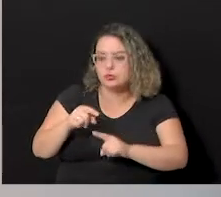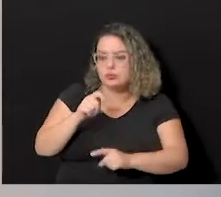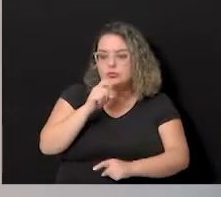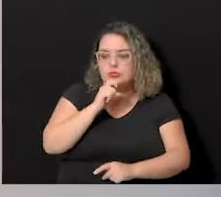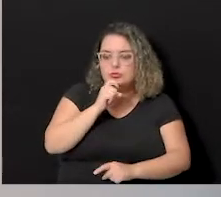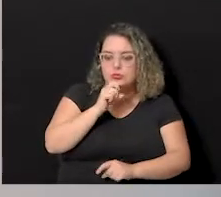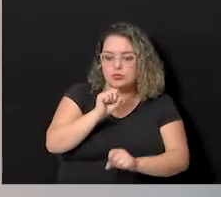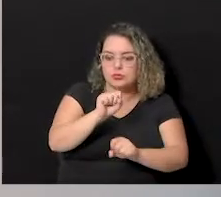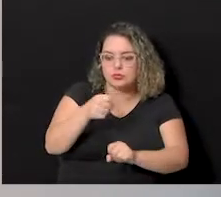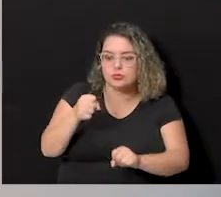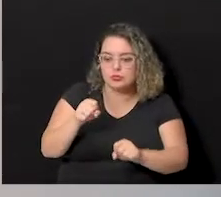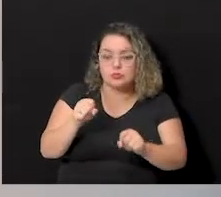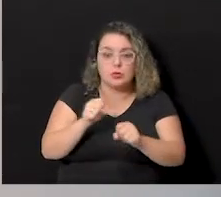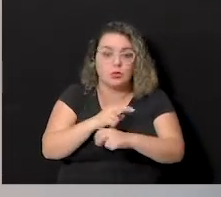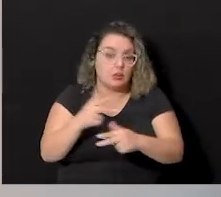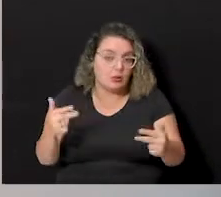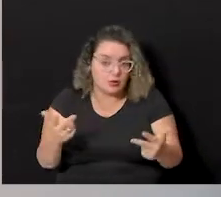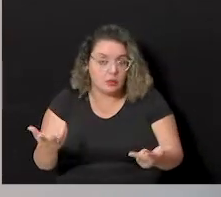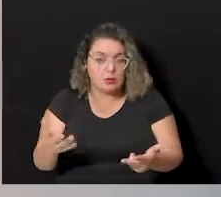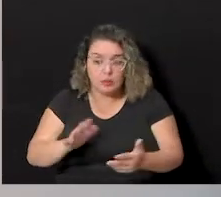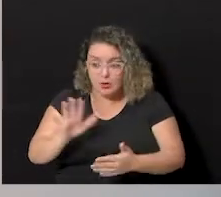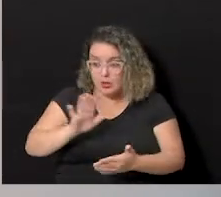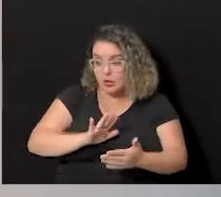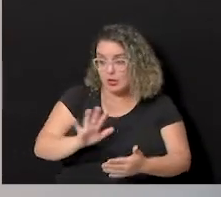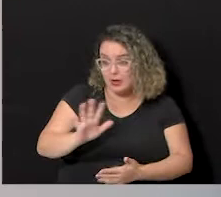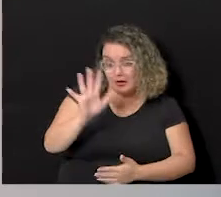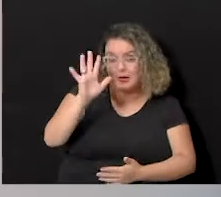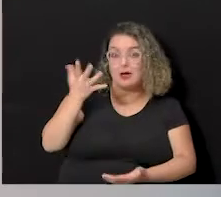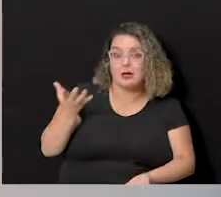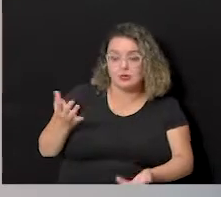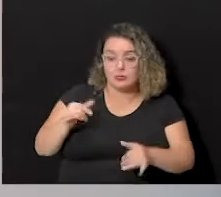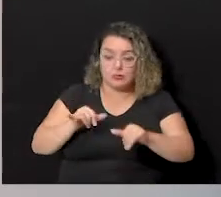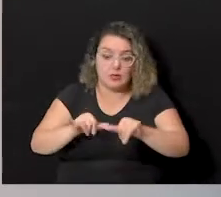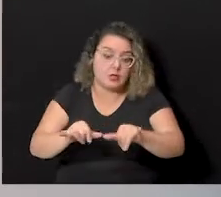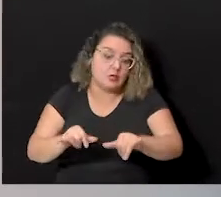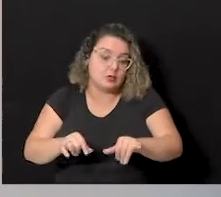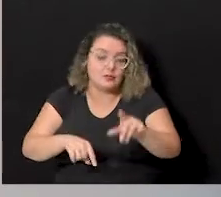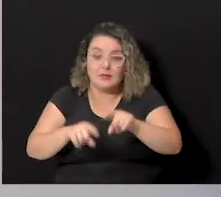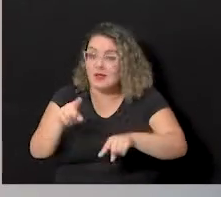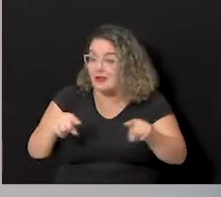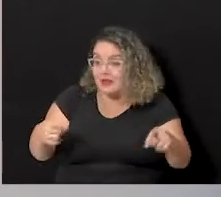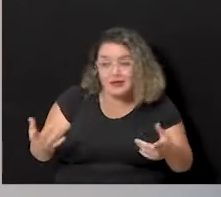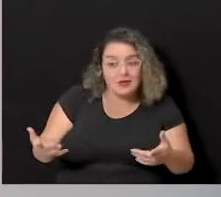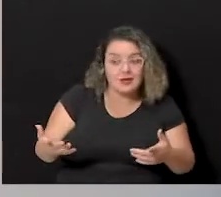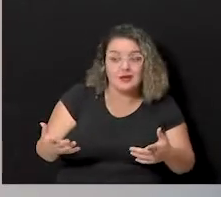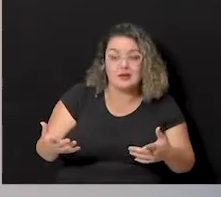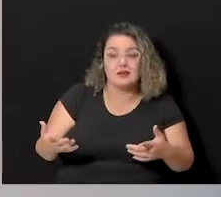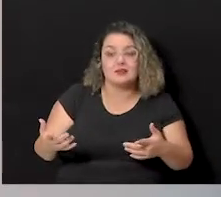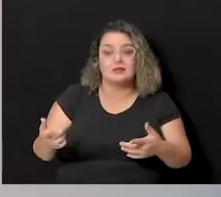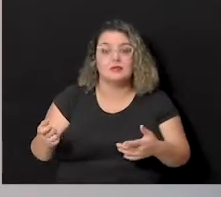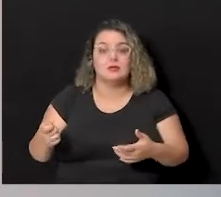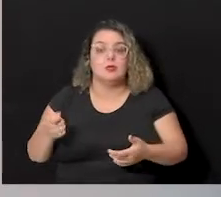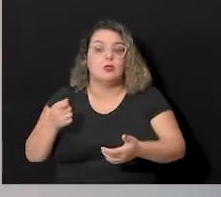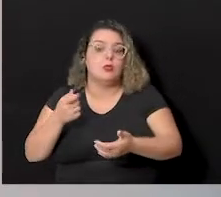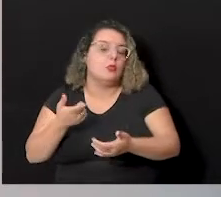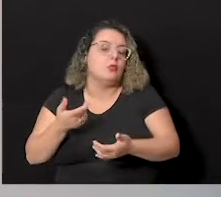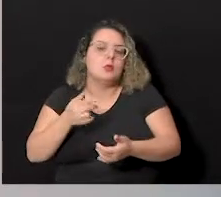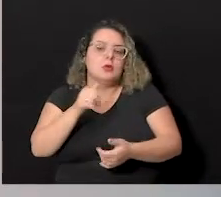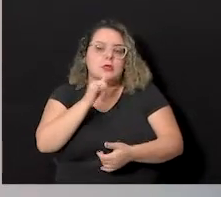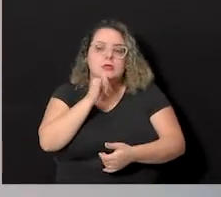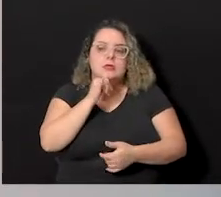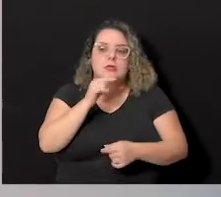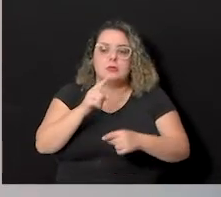de eletrodoméstico que gasta menos, que gasta mais. O mercado tem dia que tem as promoções